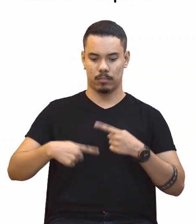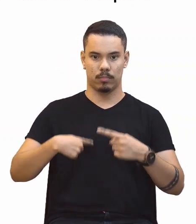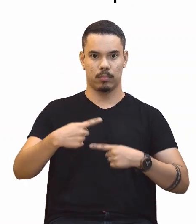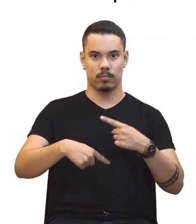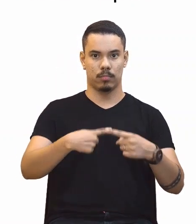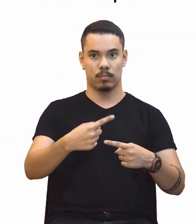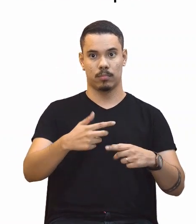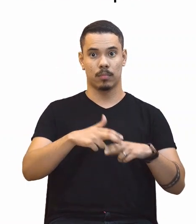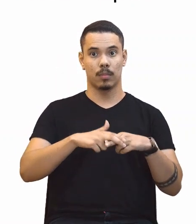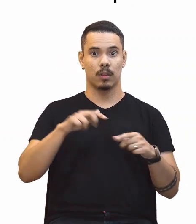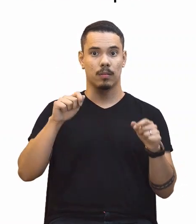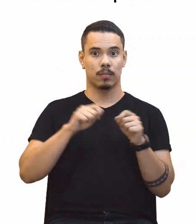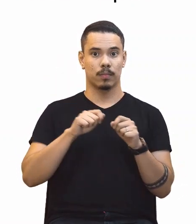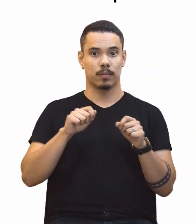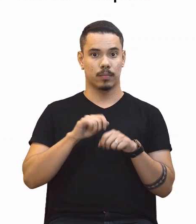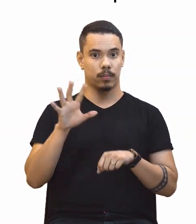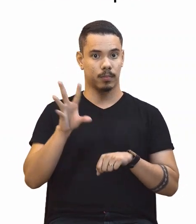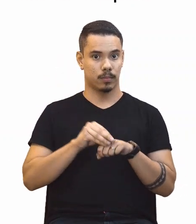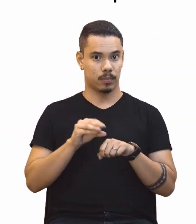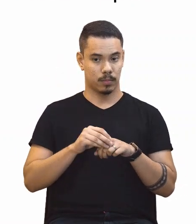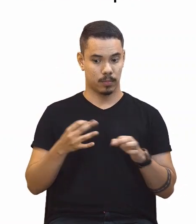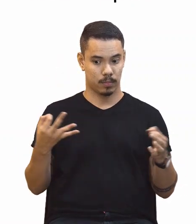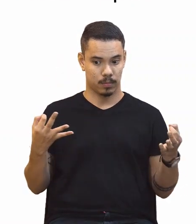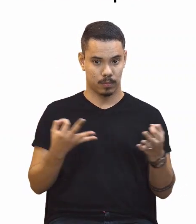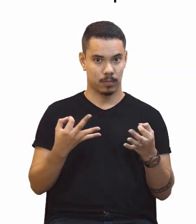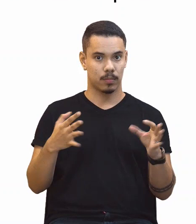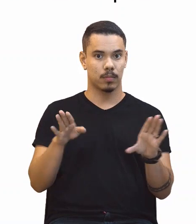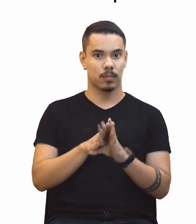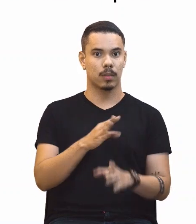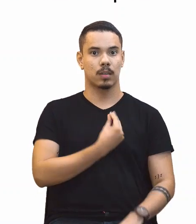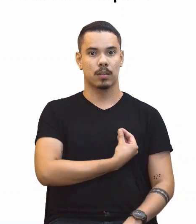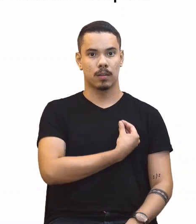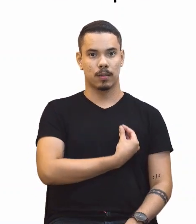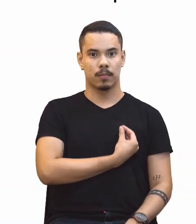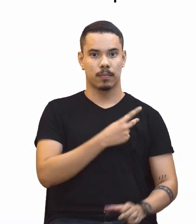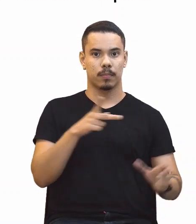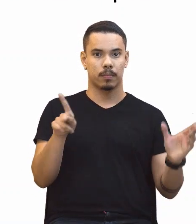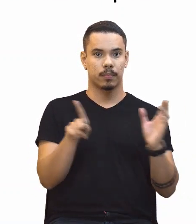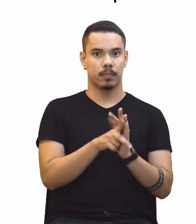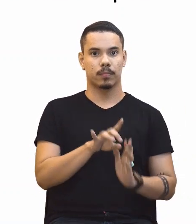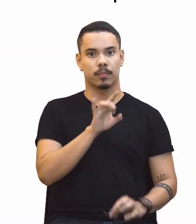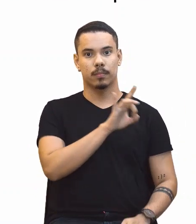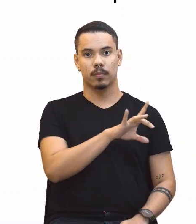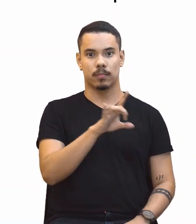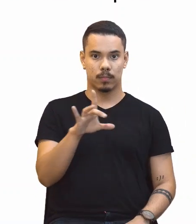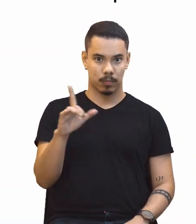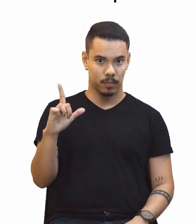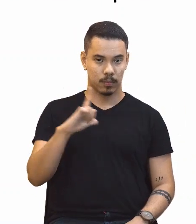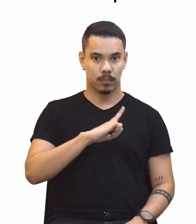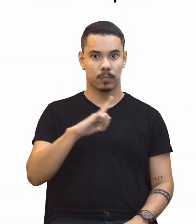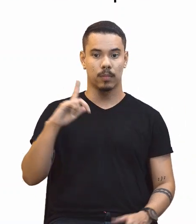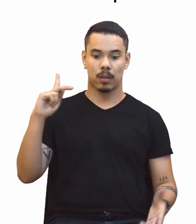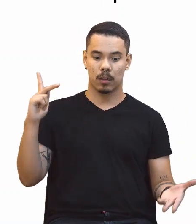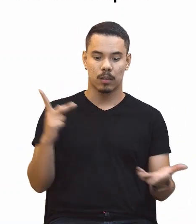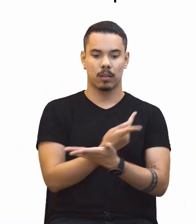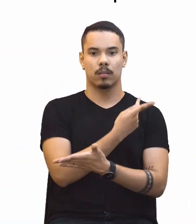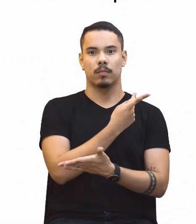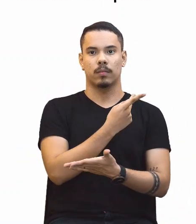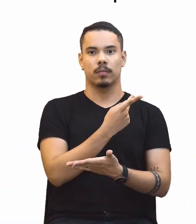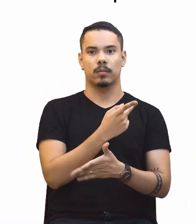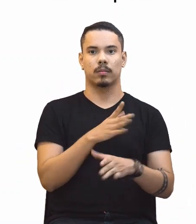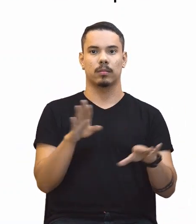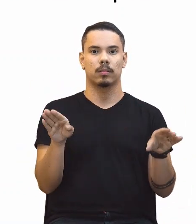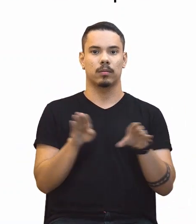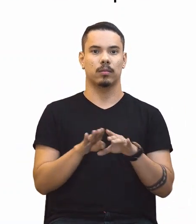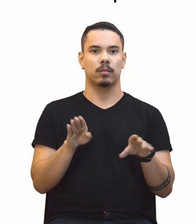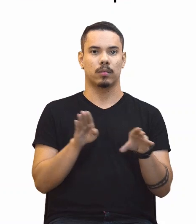A realização do conhecimento perfeito e da vida virtuosa surge tanto como causa quanto